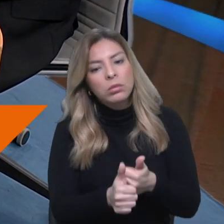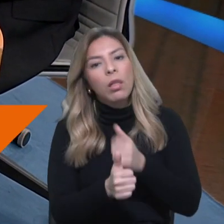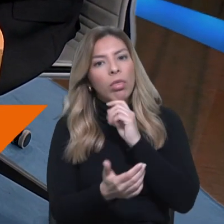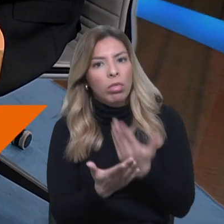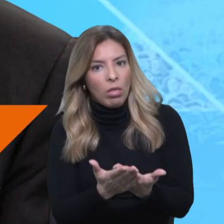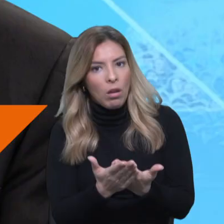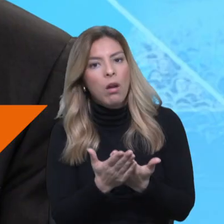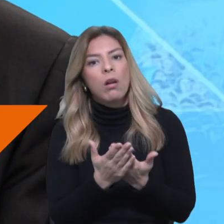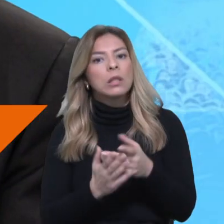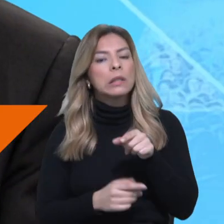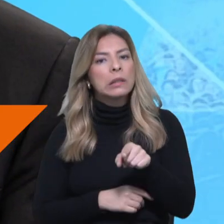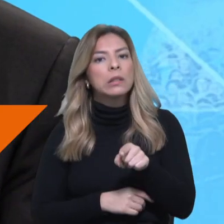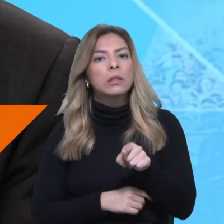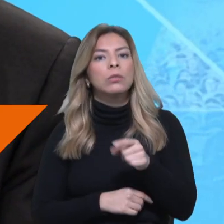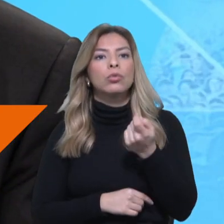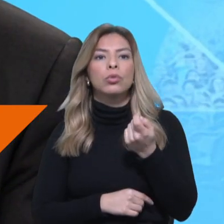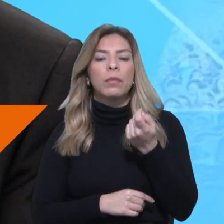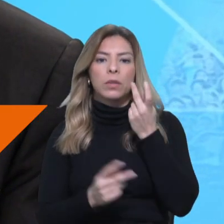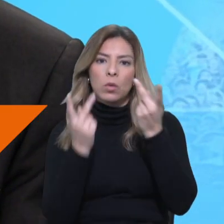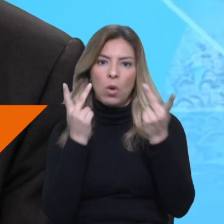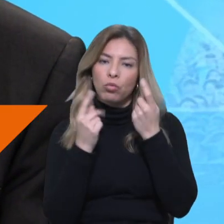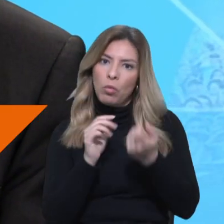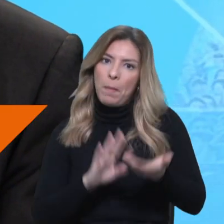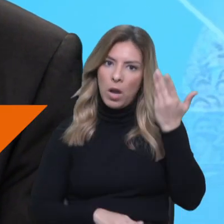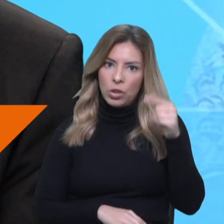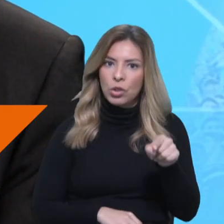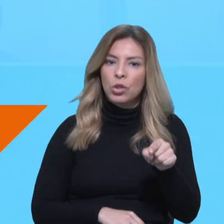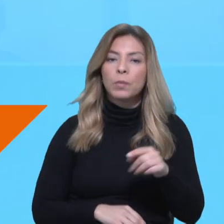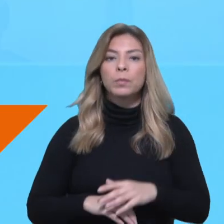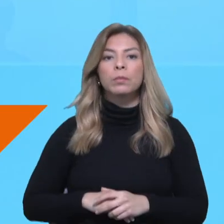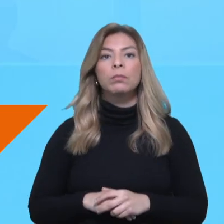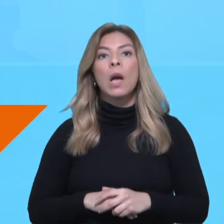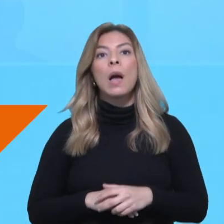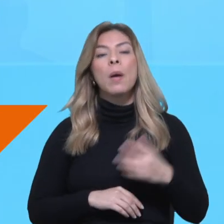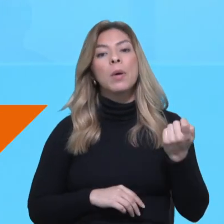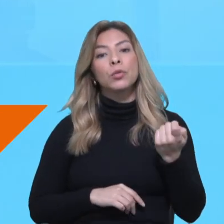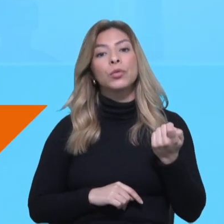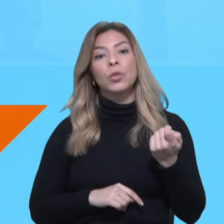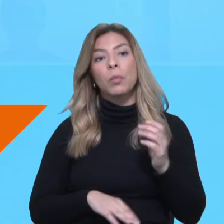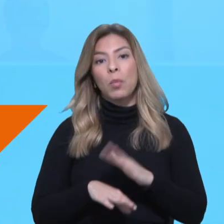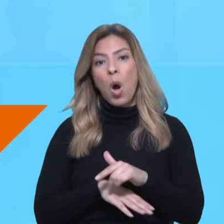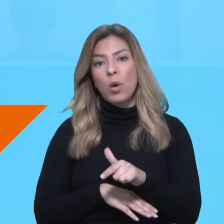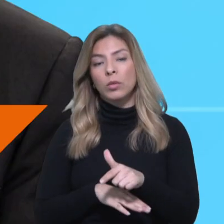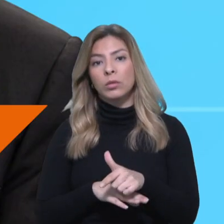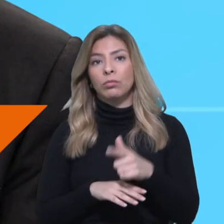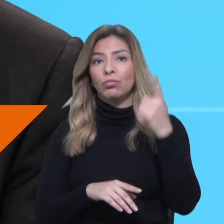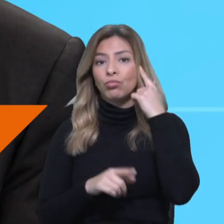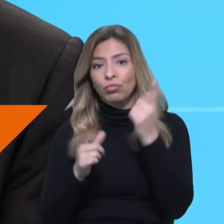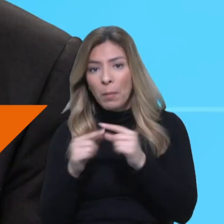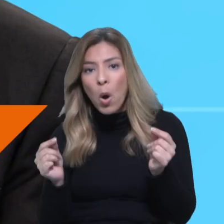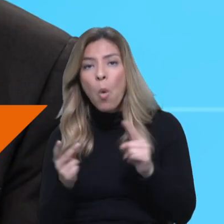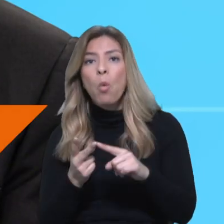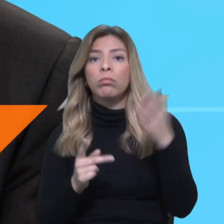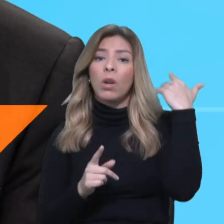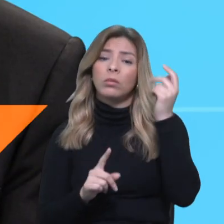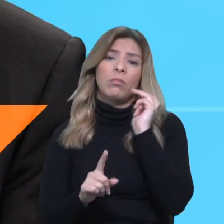está aqui muito visível. E evocamos esta espiritualidade pela experiência do Padre Adelino no Japão, onde foi missionário durante